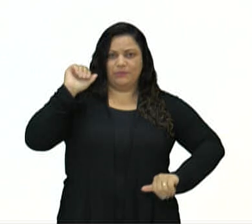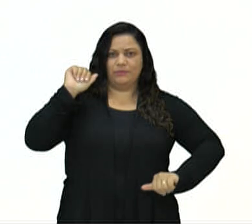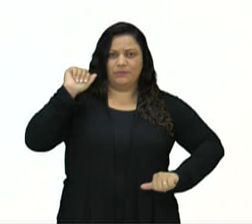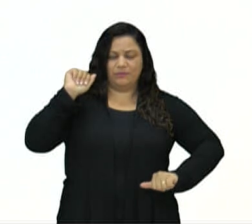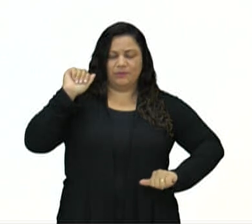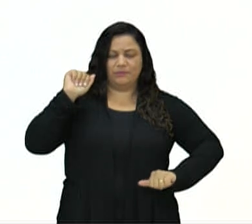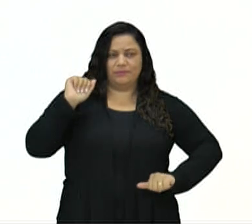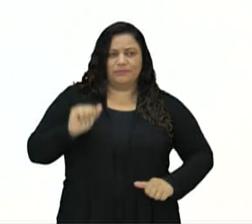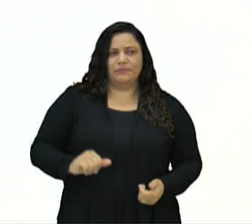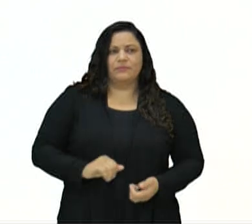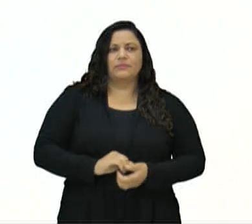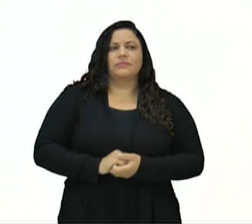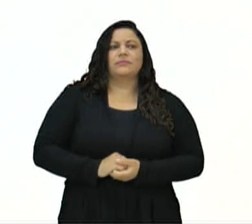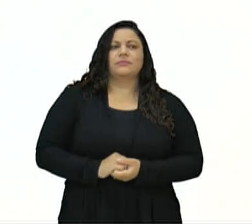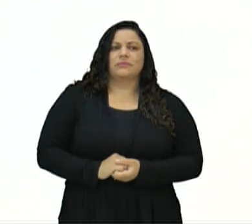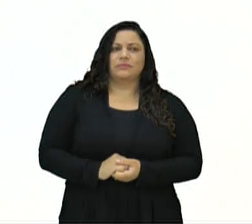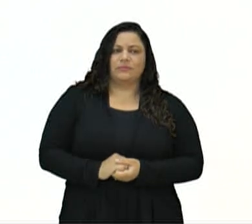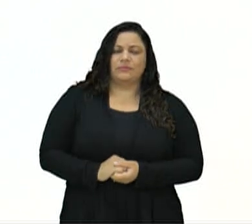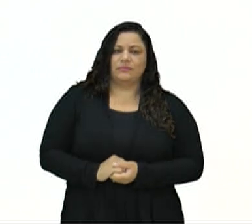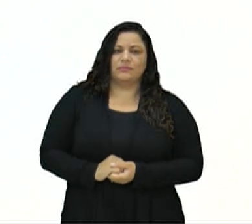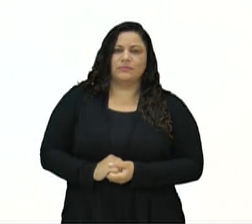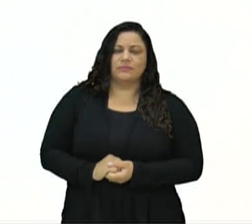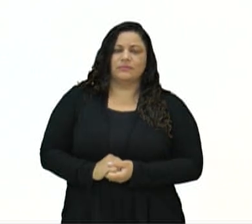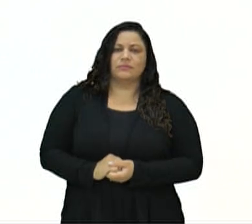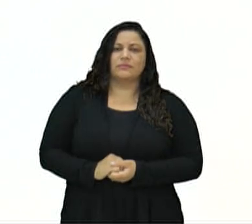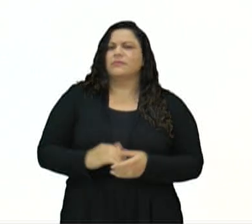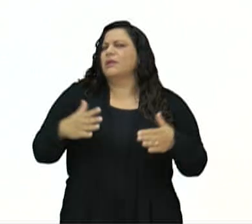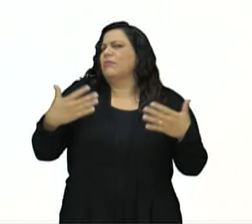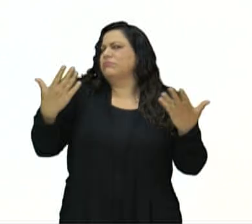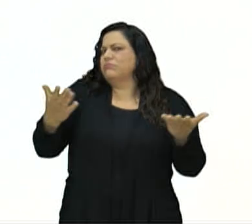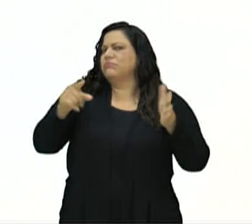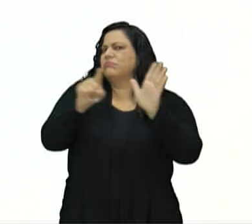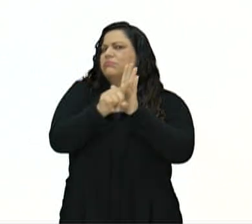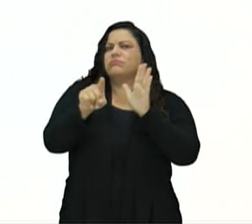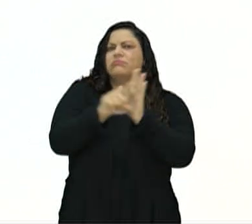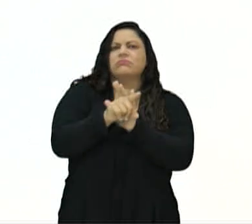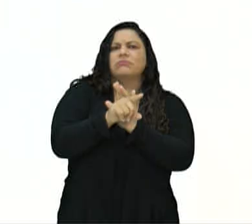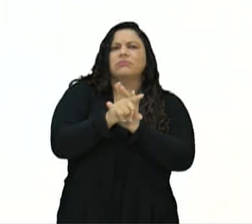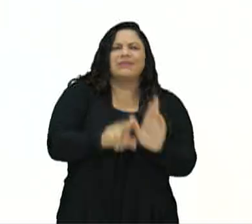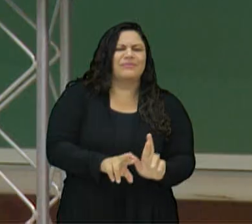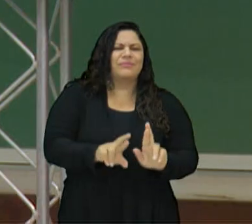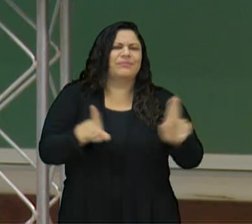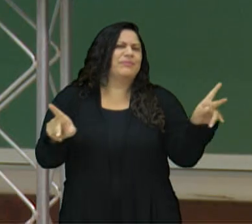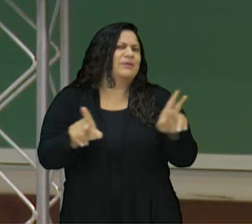esta opção calcular hipoteca. Então, qual que é a primeira diferença que a gente